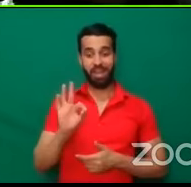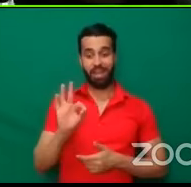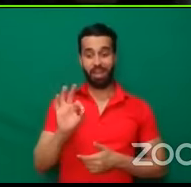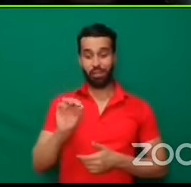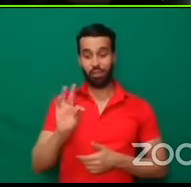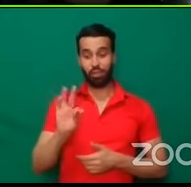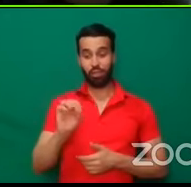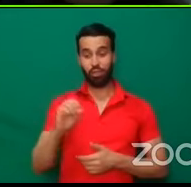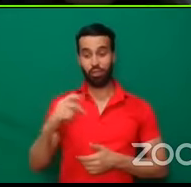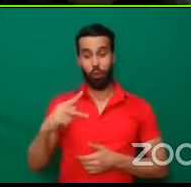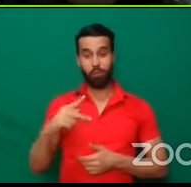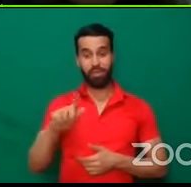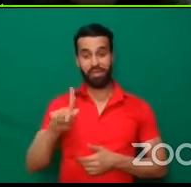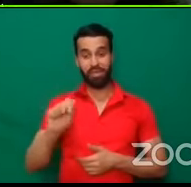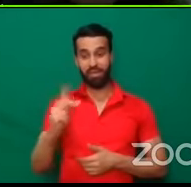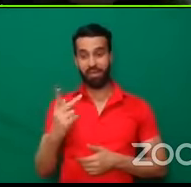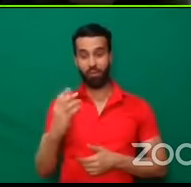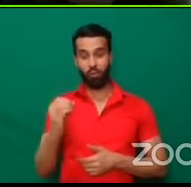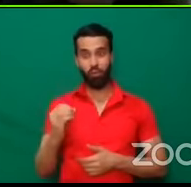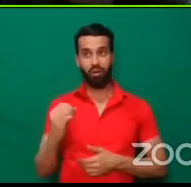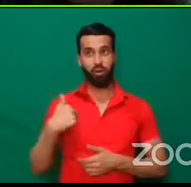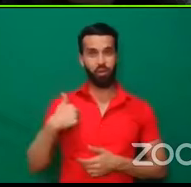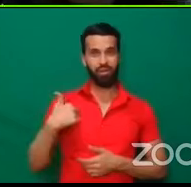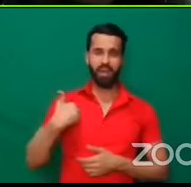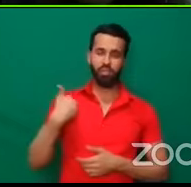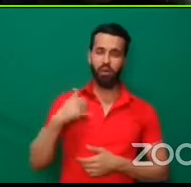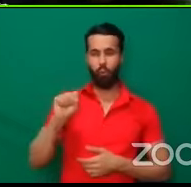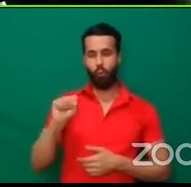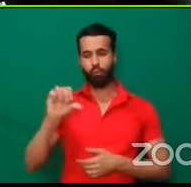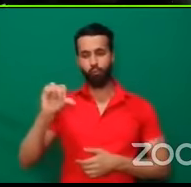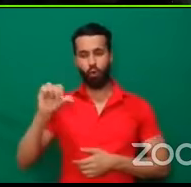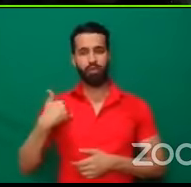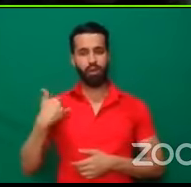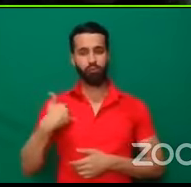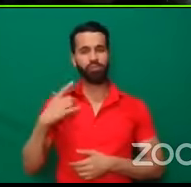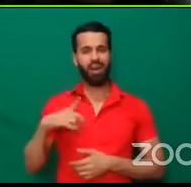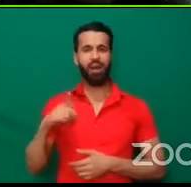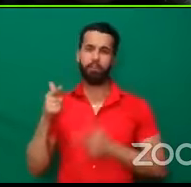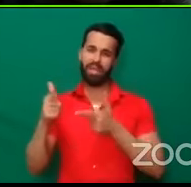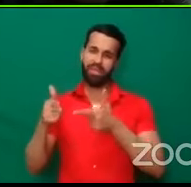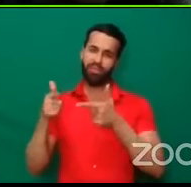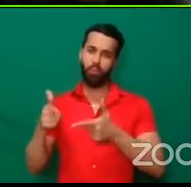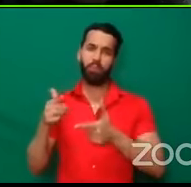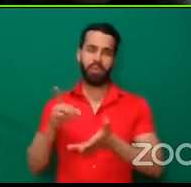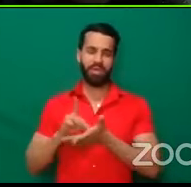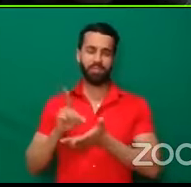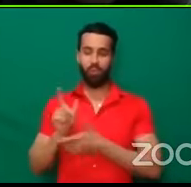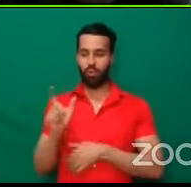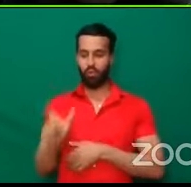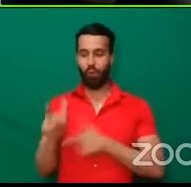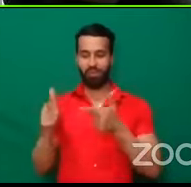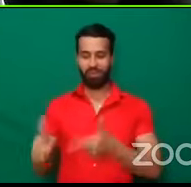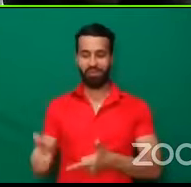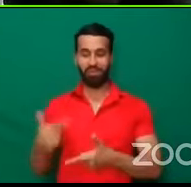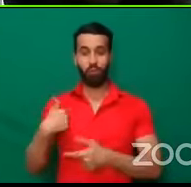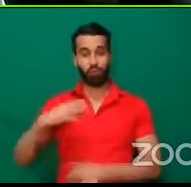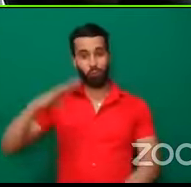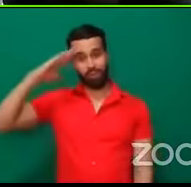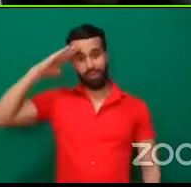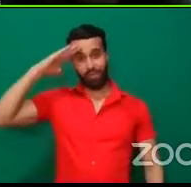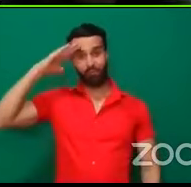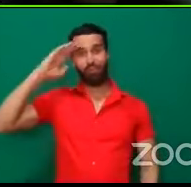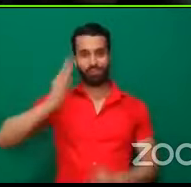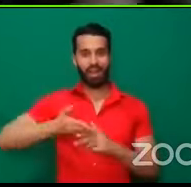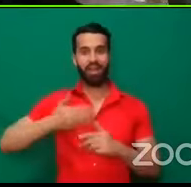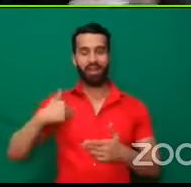já desde os 8 ou 9 anos de idade, assim, que eu era escoteiro e o meu pai acabou